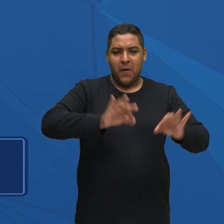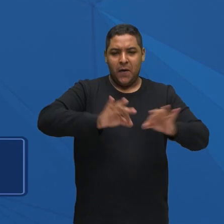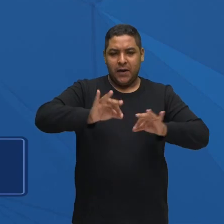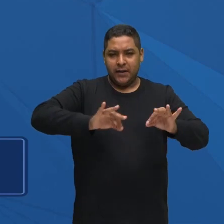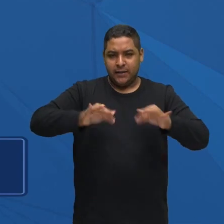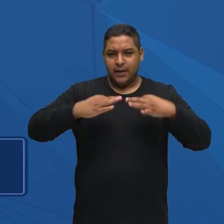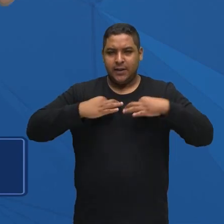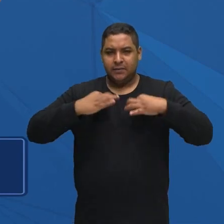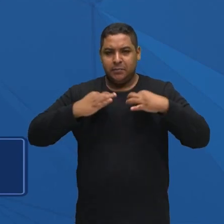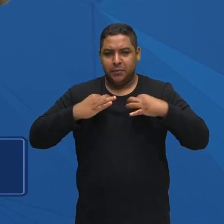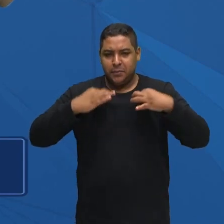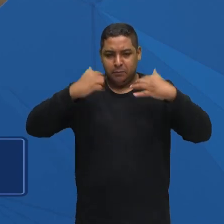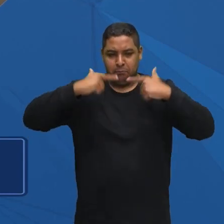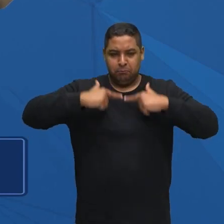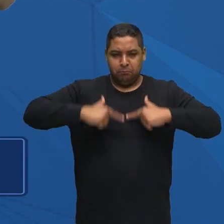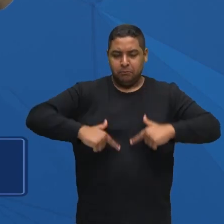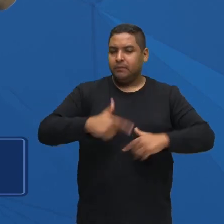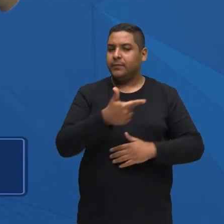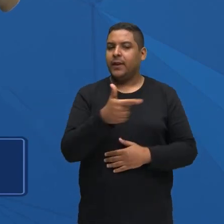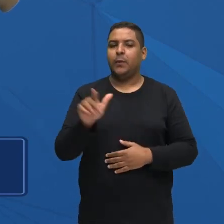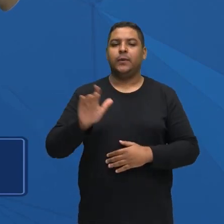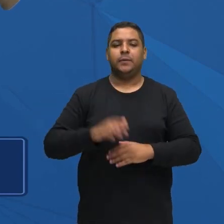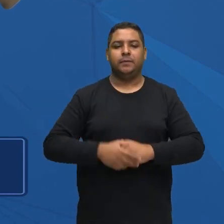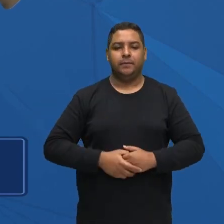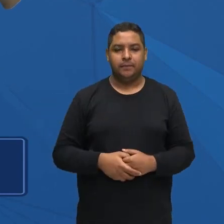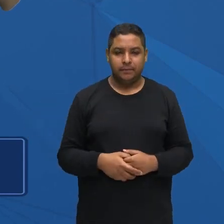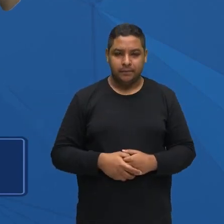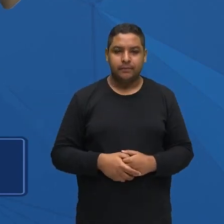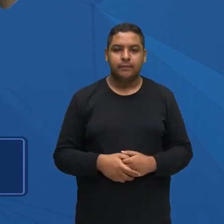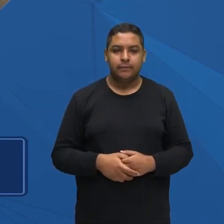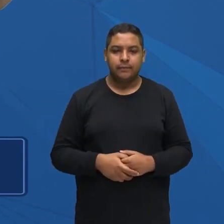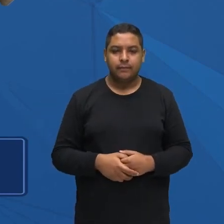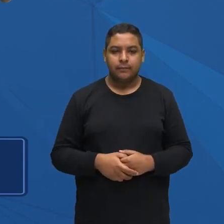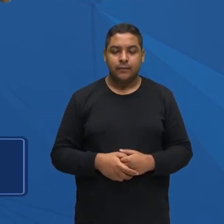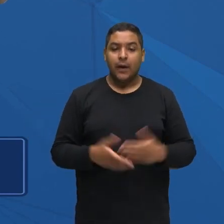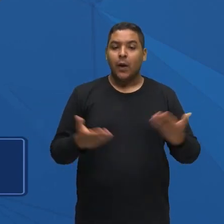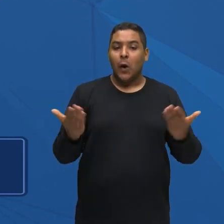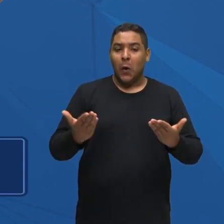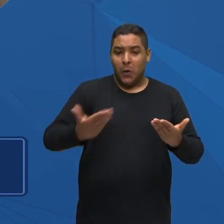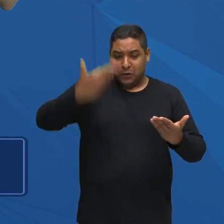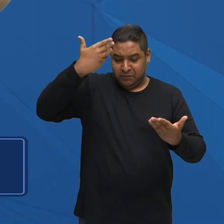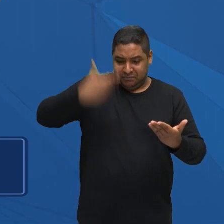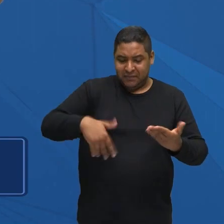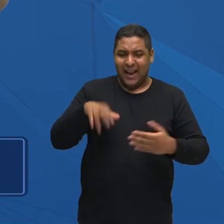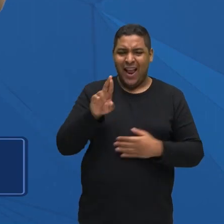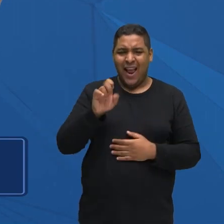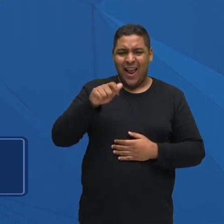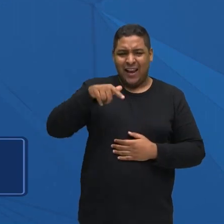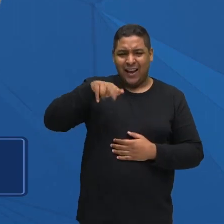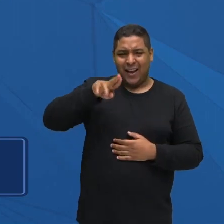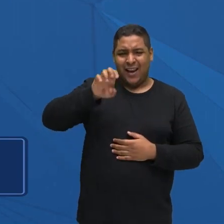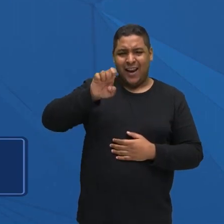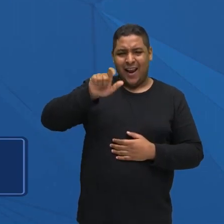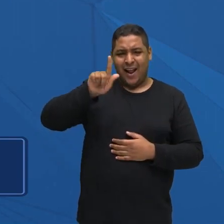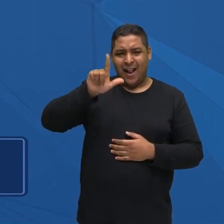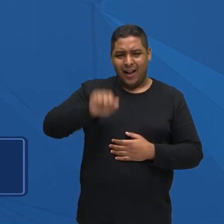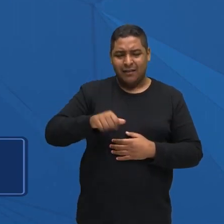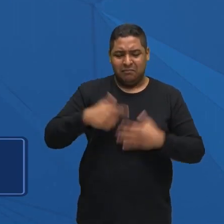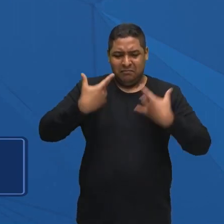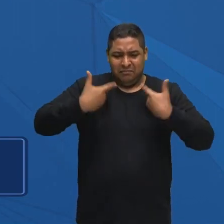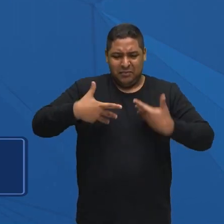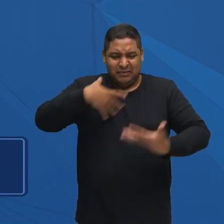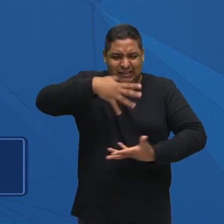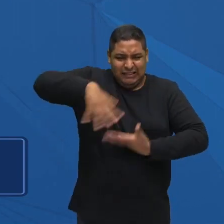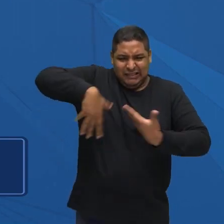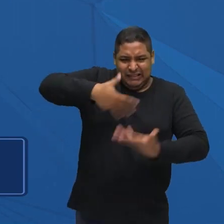estava desarrumada. Olha só que legal. Hoje eu tô requenguela. Tem gente que está dizendo que já tá requenguela, ou seja, já se enxergou